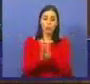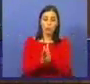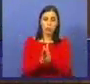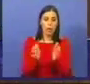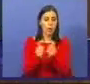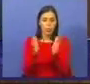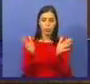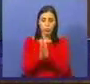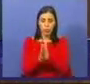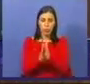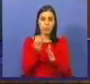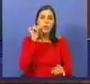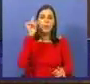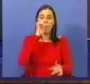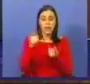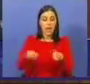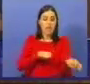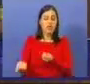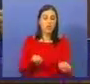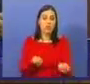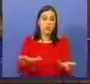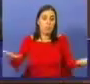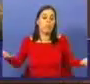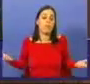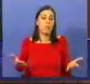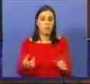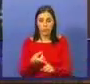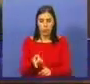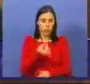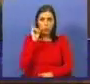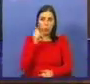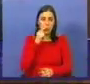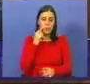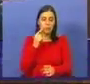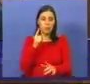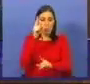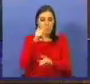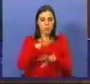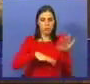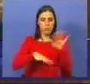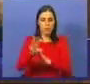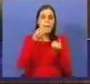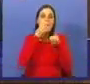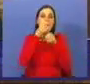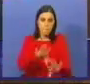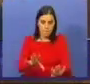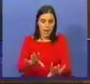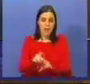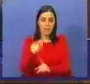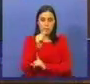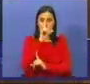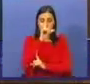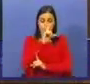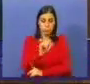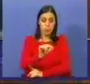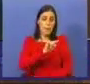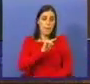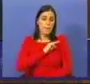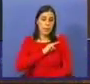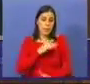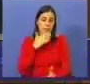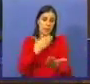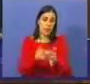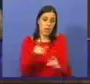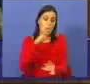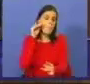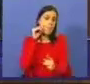total de todos os ativos que está a gerir. E, portanto, não se trata senão de uma operação de perda de fortunas privadas que confiaram a este